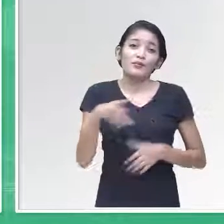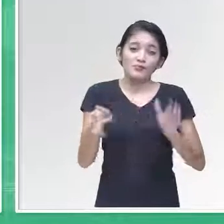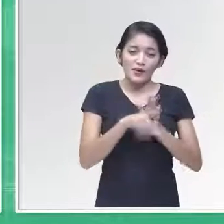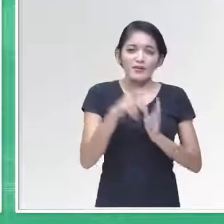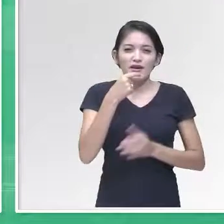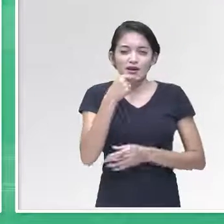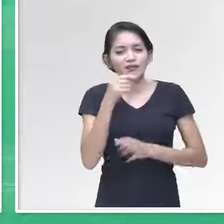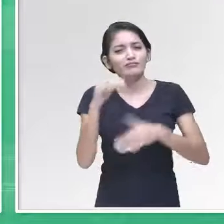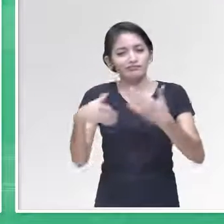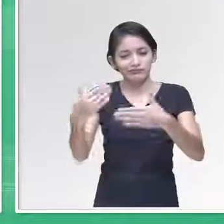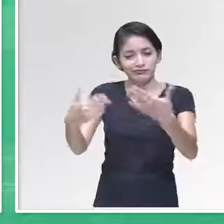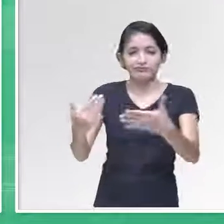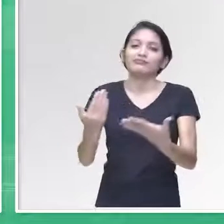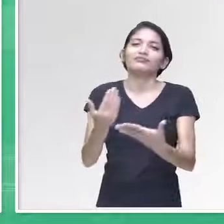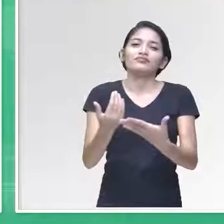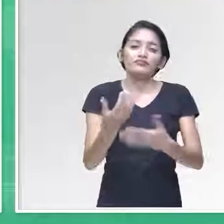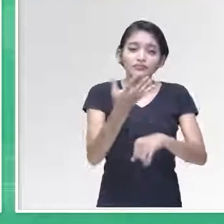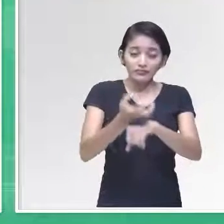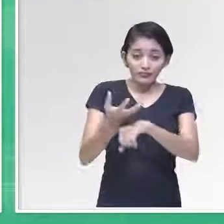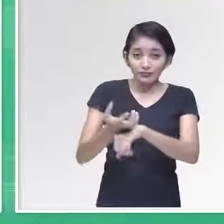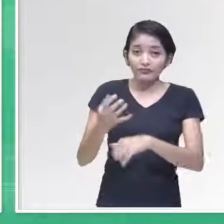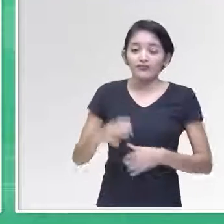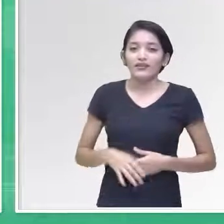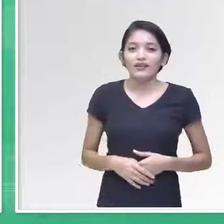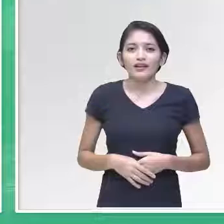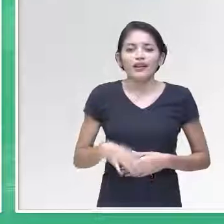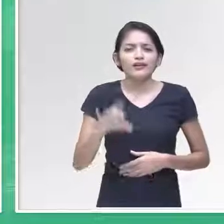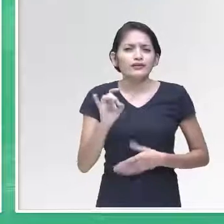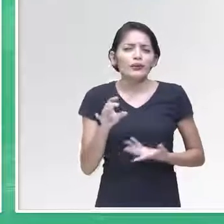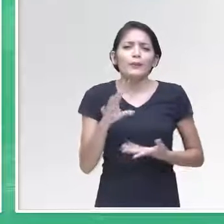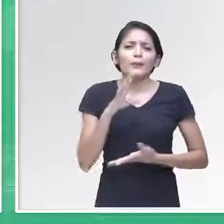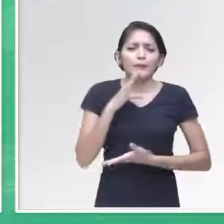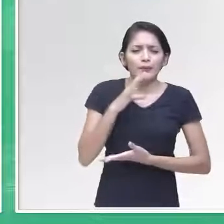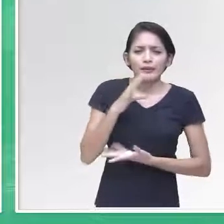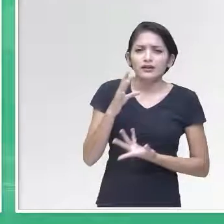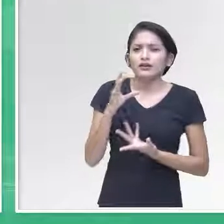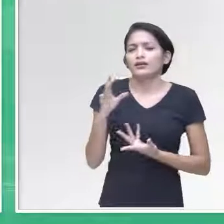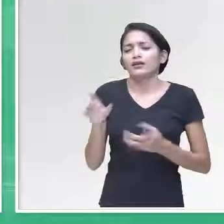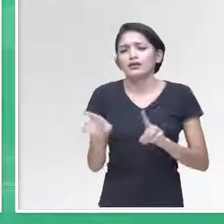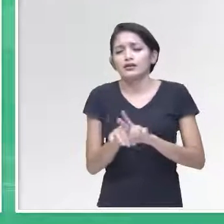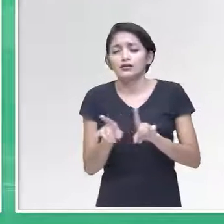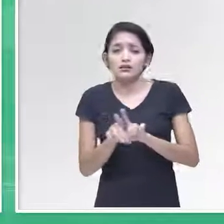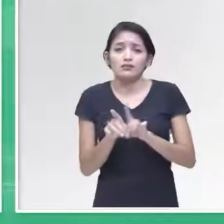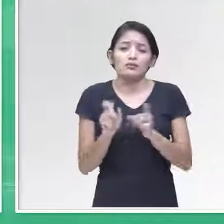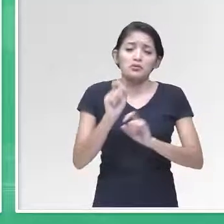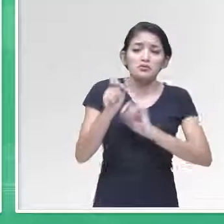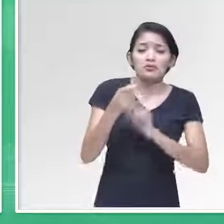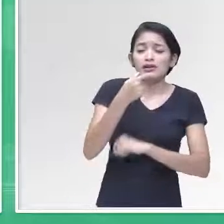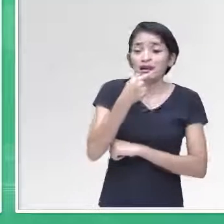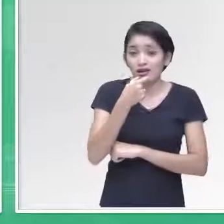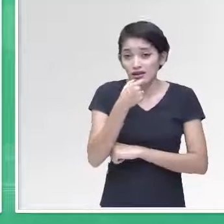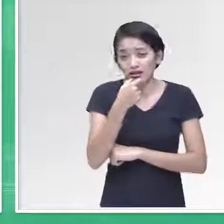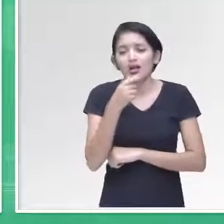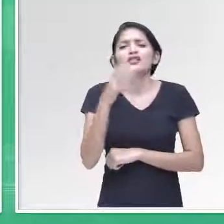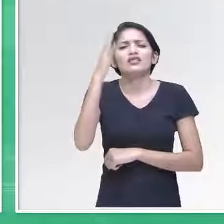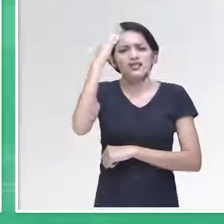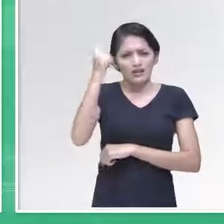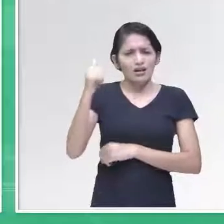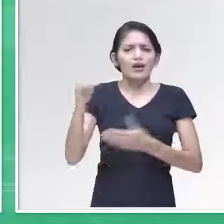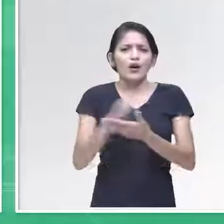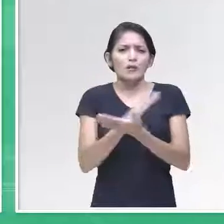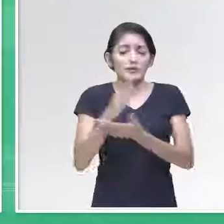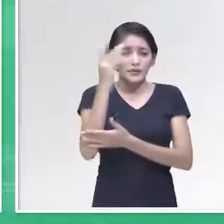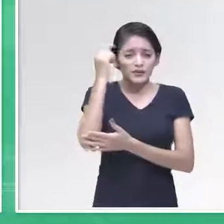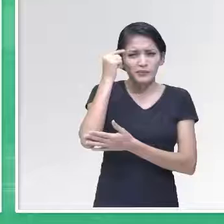todo o decorrer do curso. E só para a gente conhecer um pouquinho, né, do que é o inglês, eu sei que muita gente já fica com